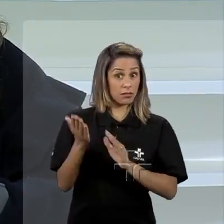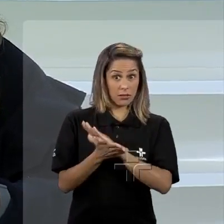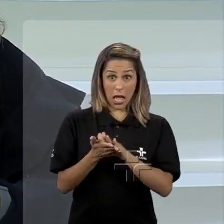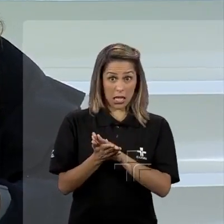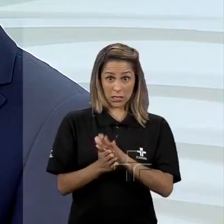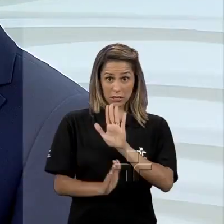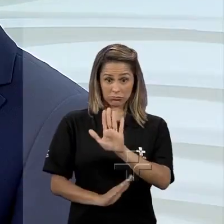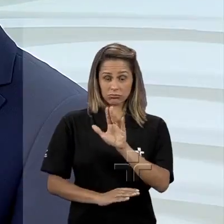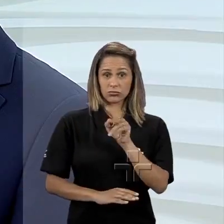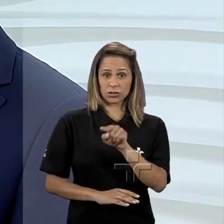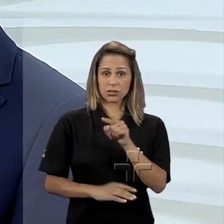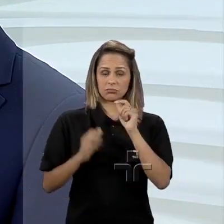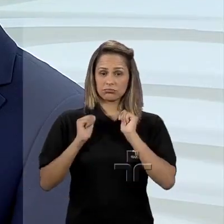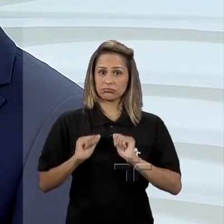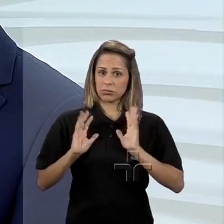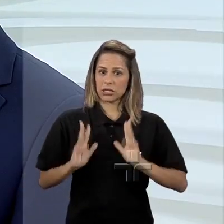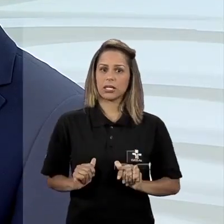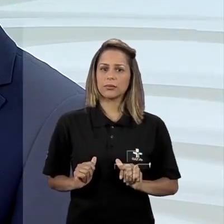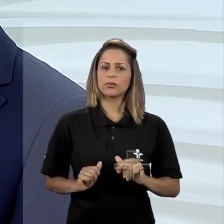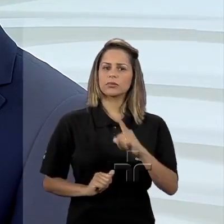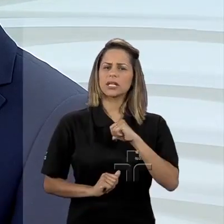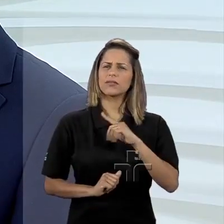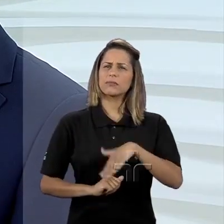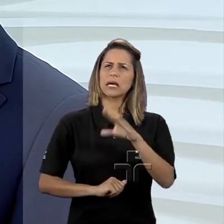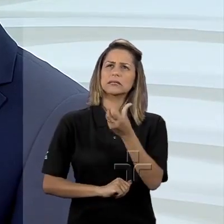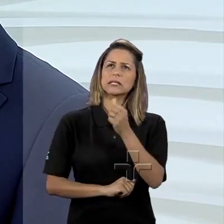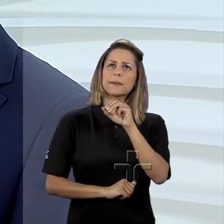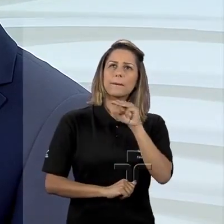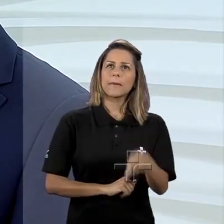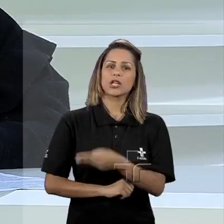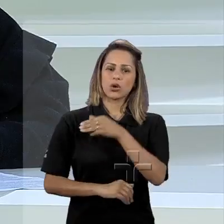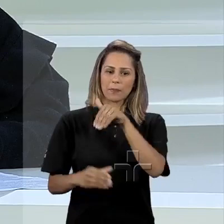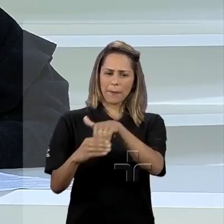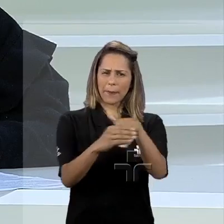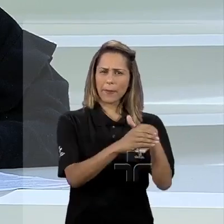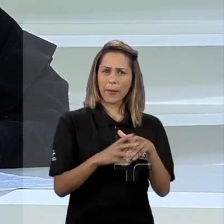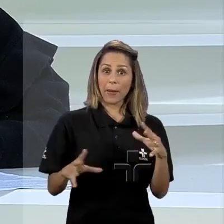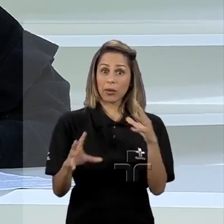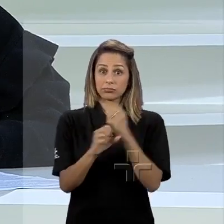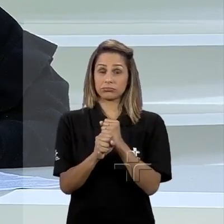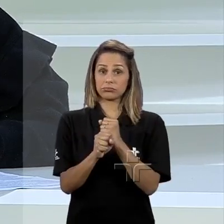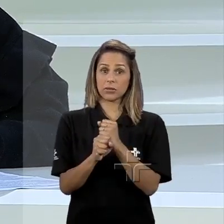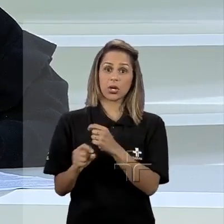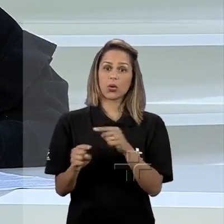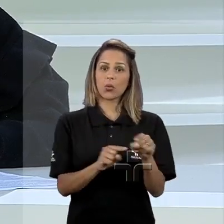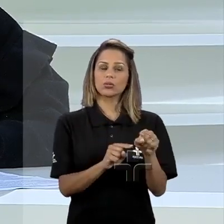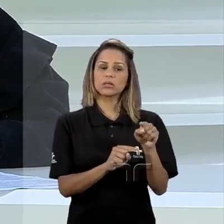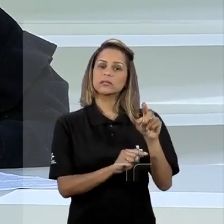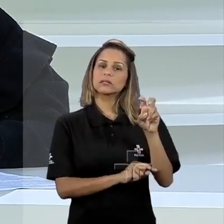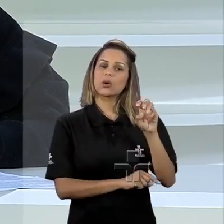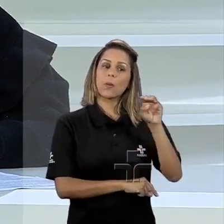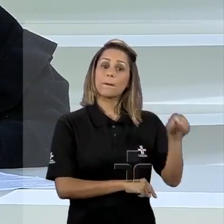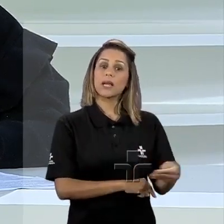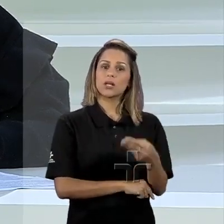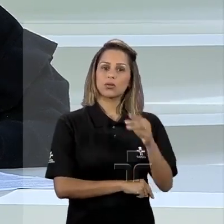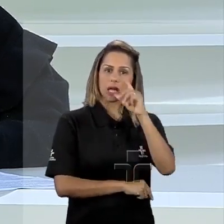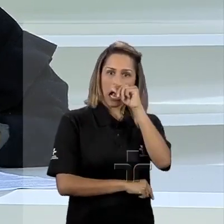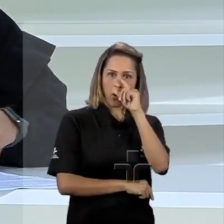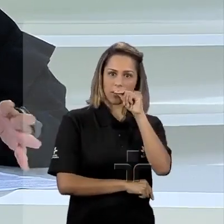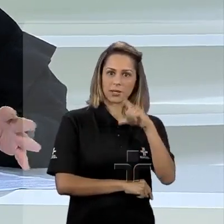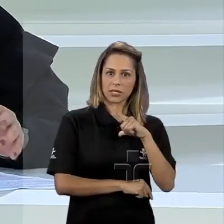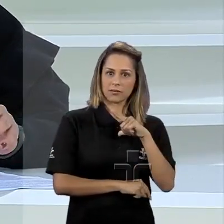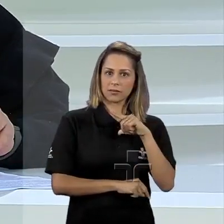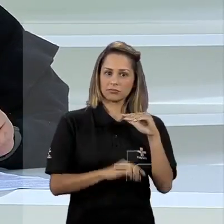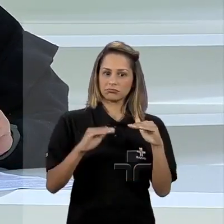senhor teve mais de 6 milhões de votos ao governo do Estado, contra 5 milhões do Geraldo Alckmin.